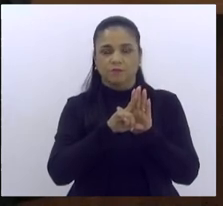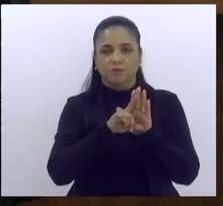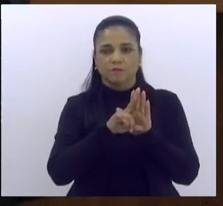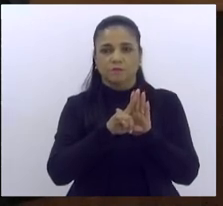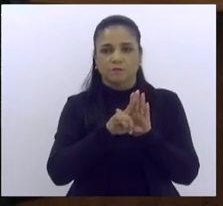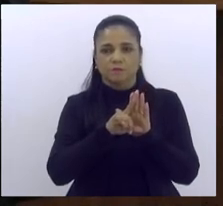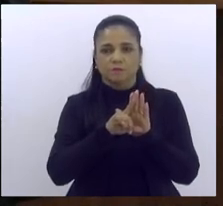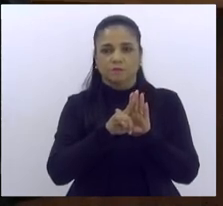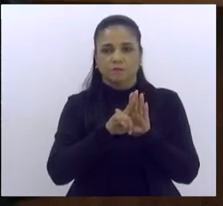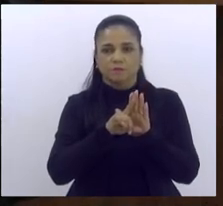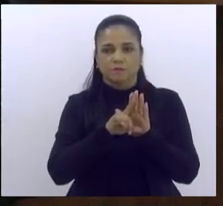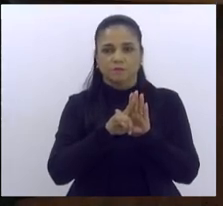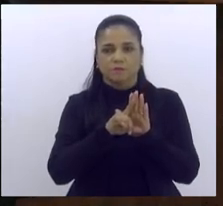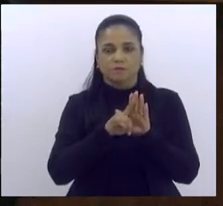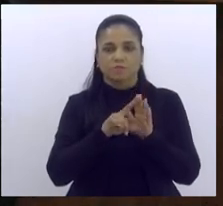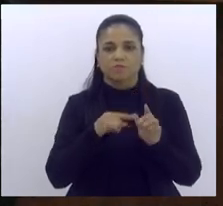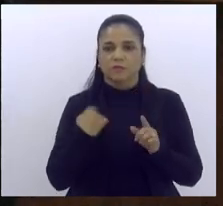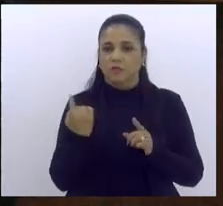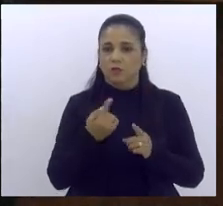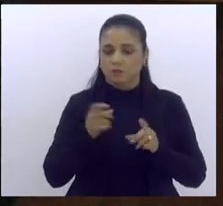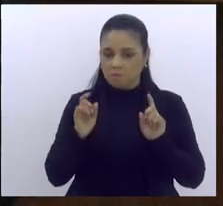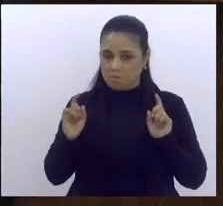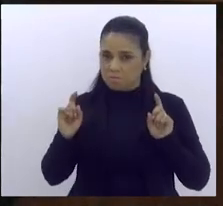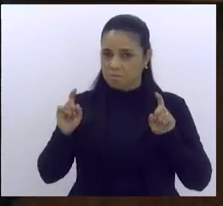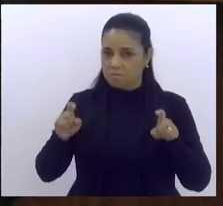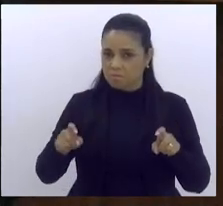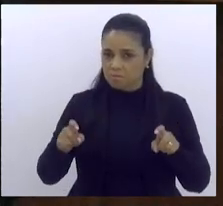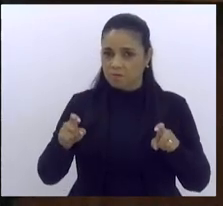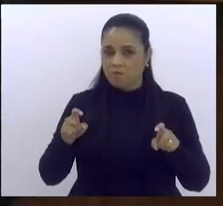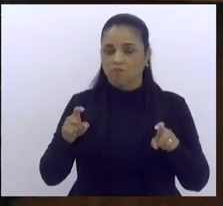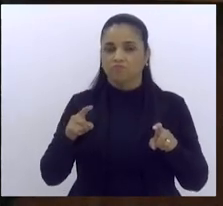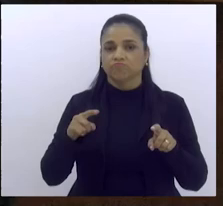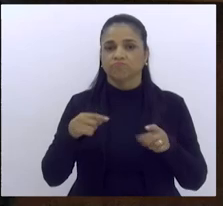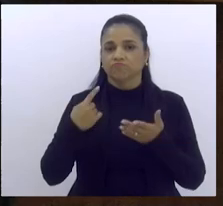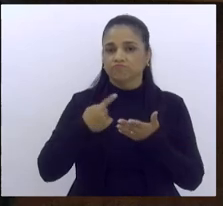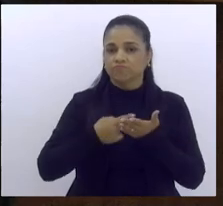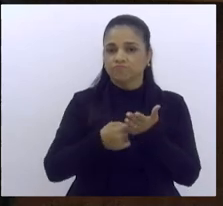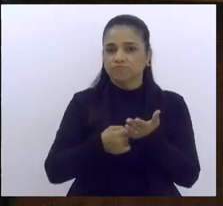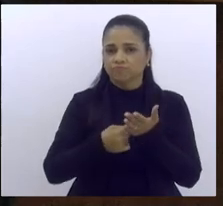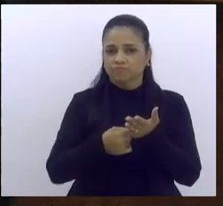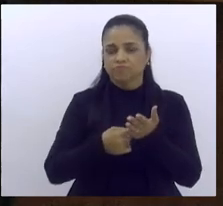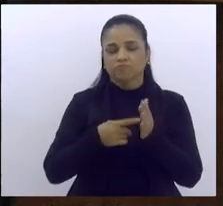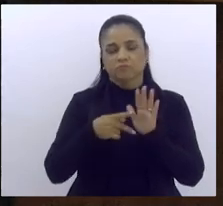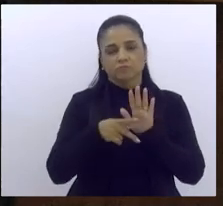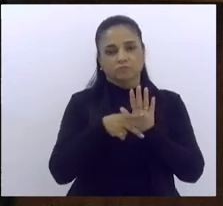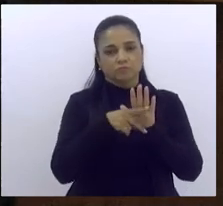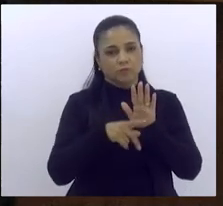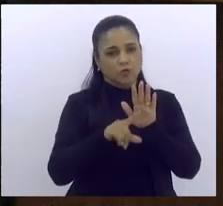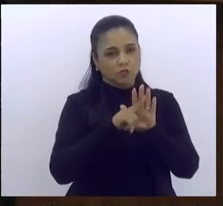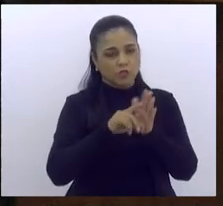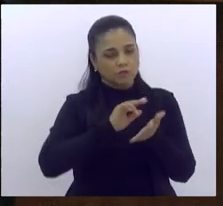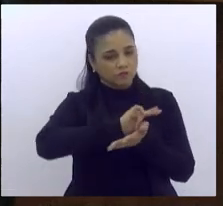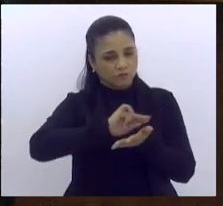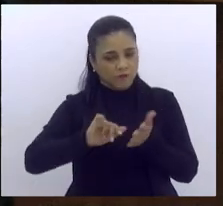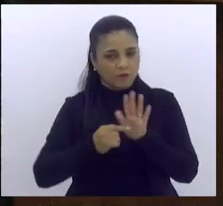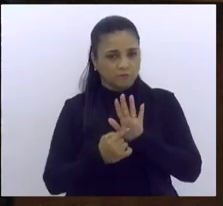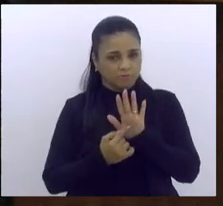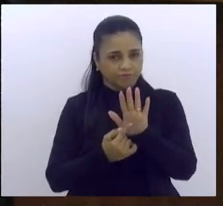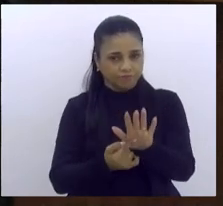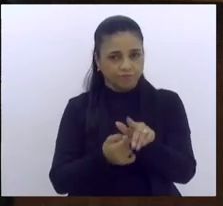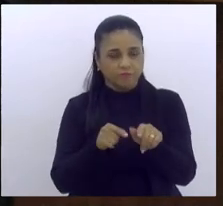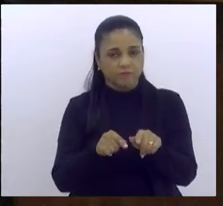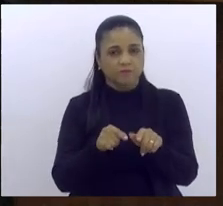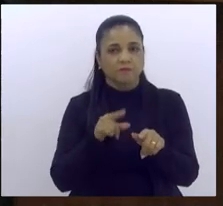a gente, na nossa mandata, teve como compromisso apresentar muitos projetos que, de certa